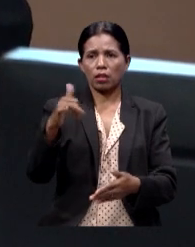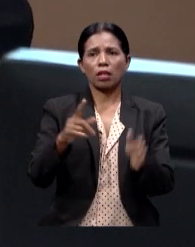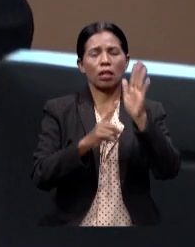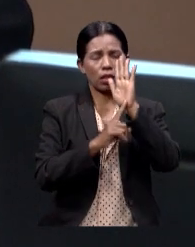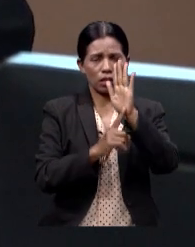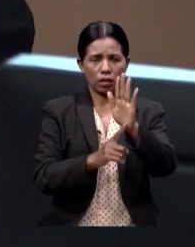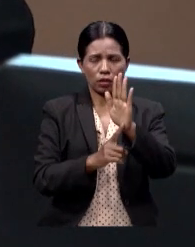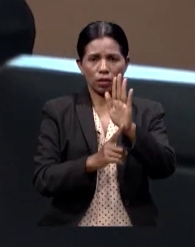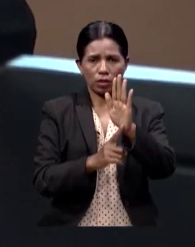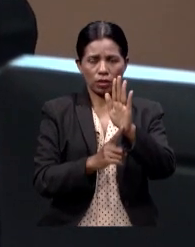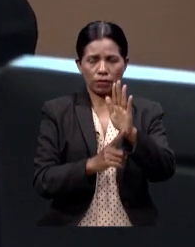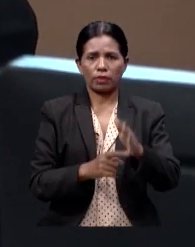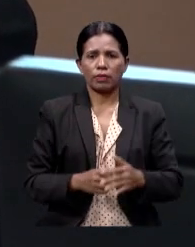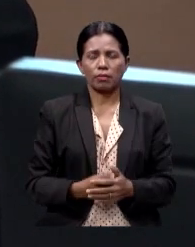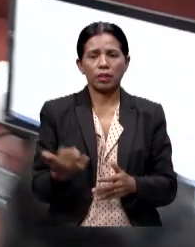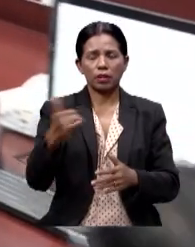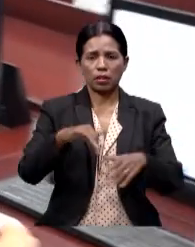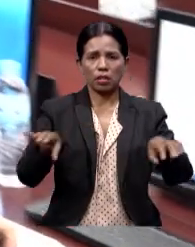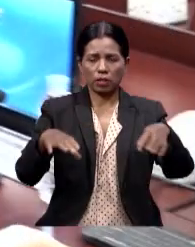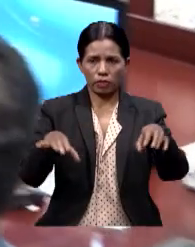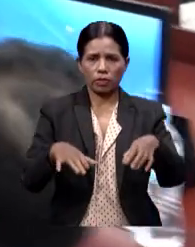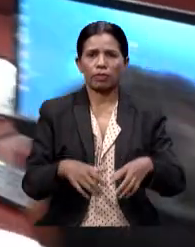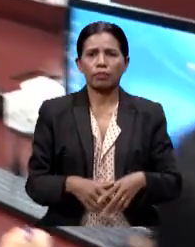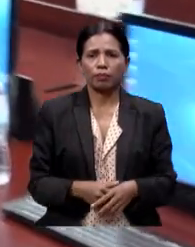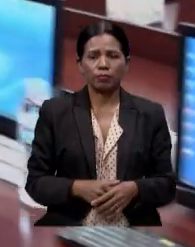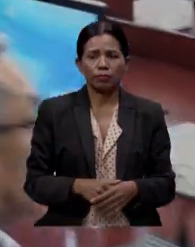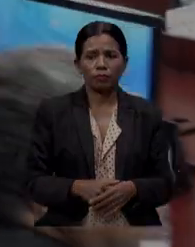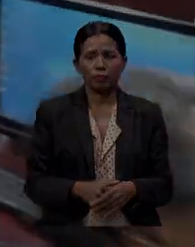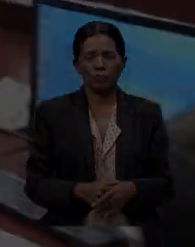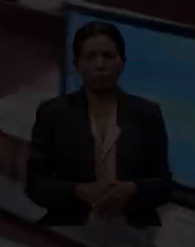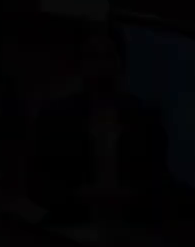essencial ba desempenho siranian. Aderito Ximenes, bem-vindo Ximenes, GMN.